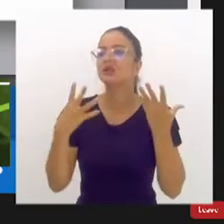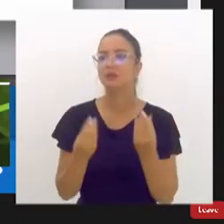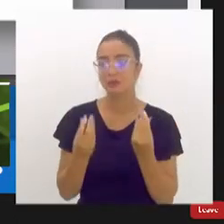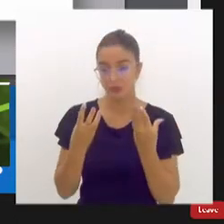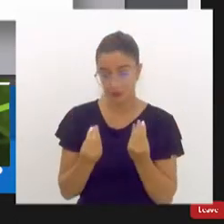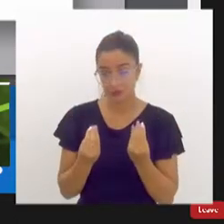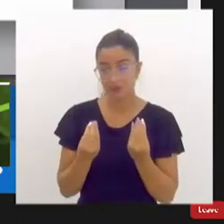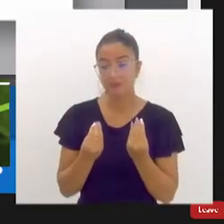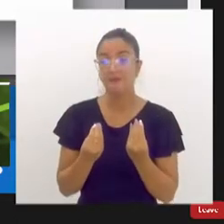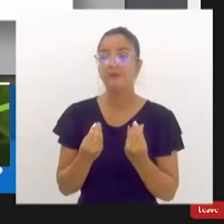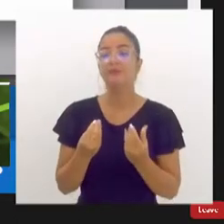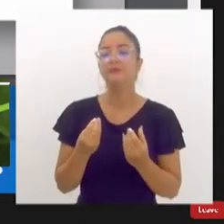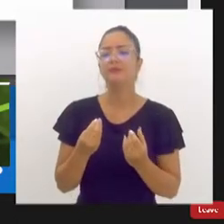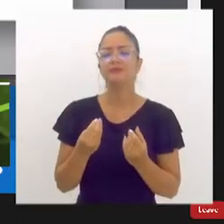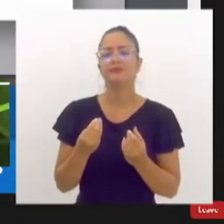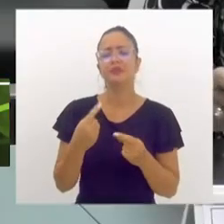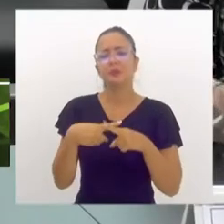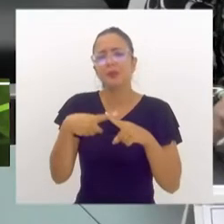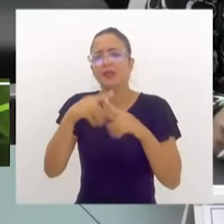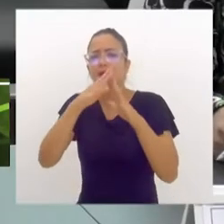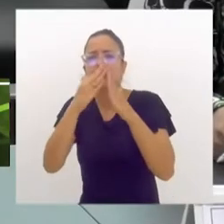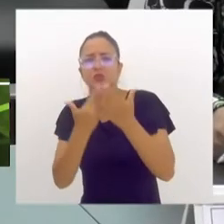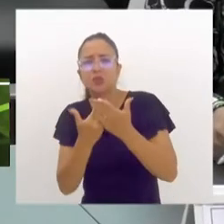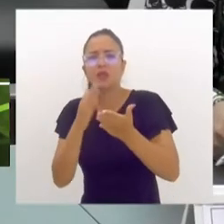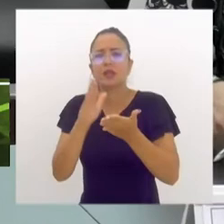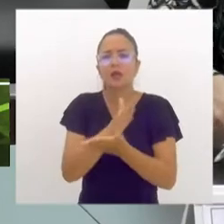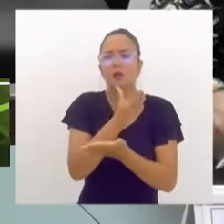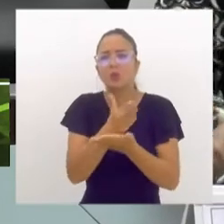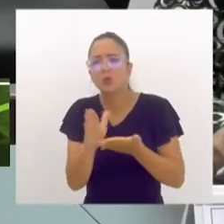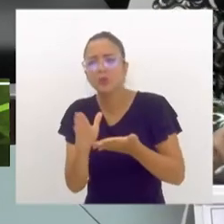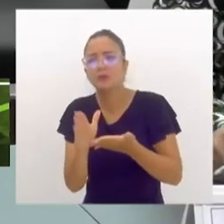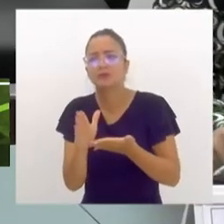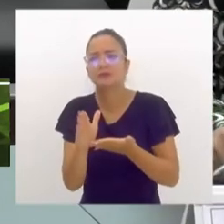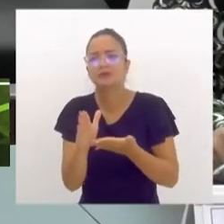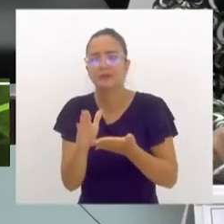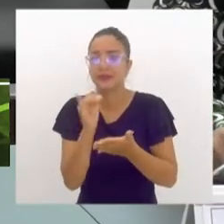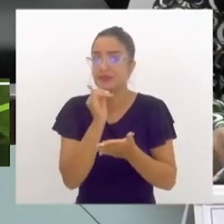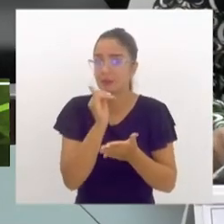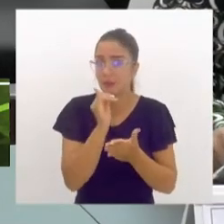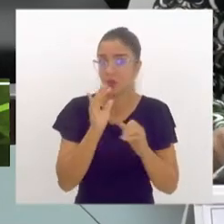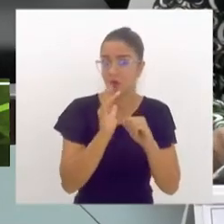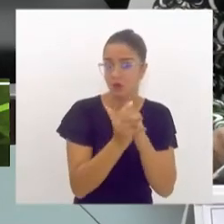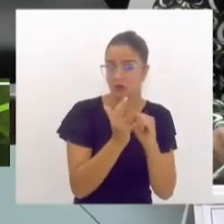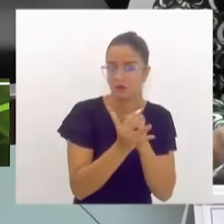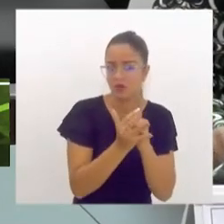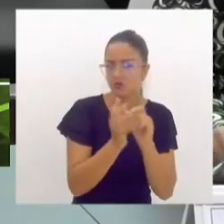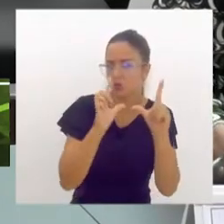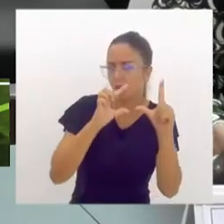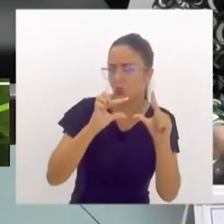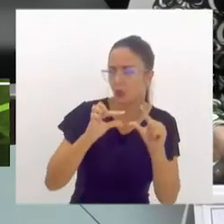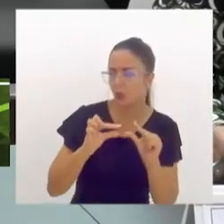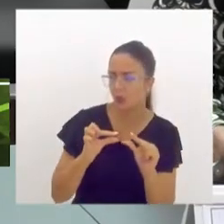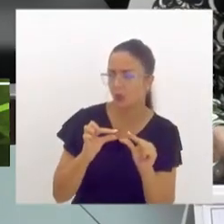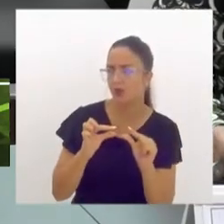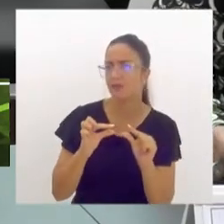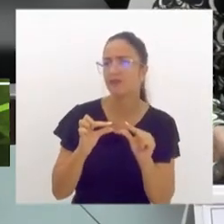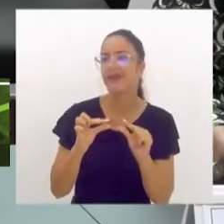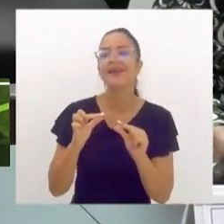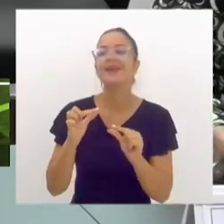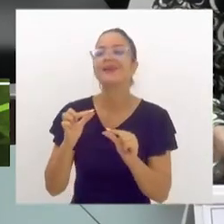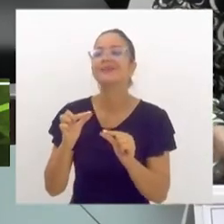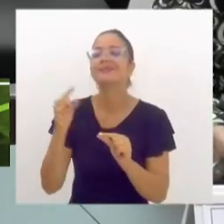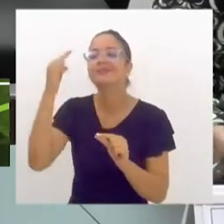ser tratada, onde algumas escolas estavam usando, mesmo após o fim da pandemia, a metodologia híbrida